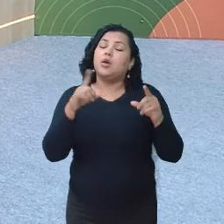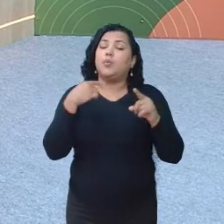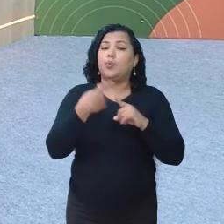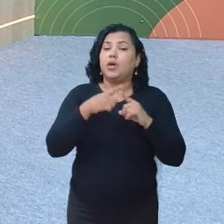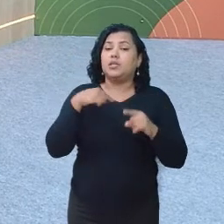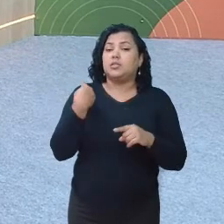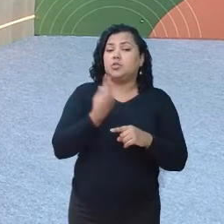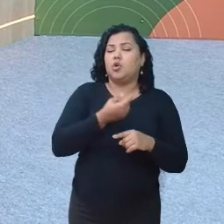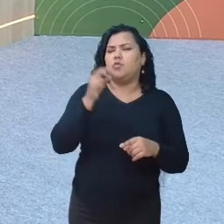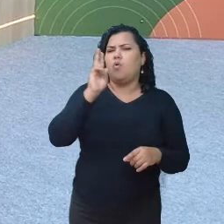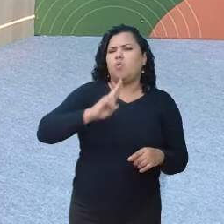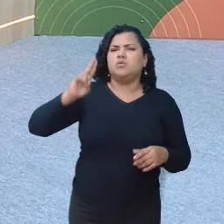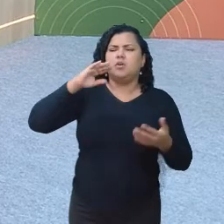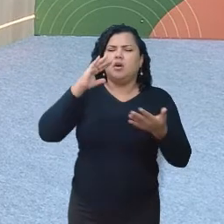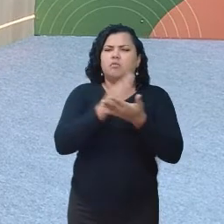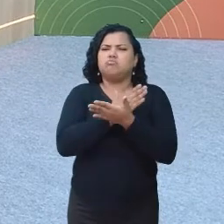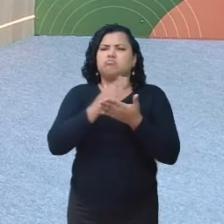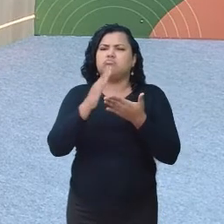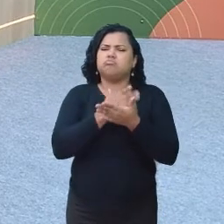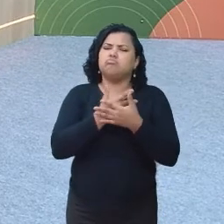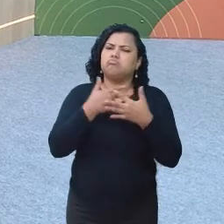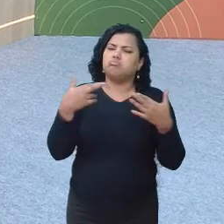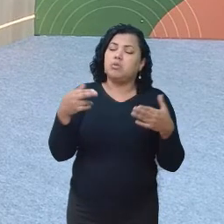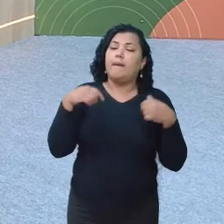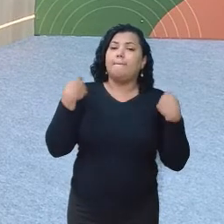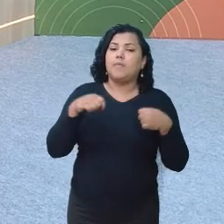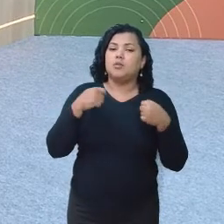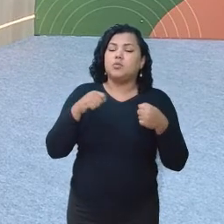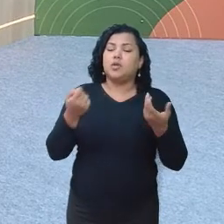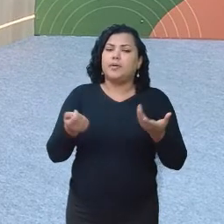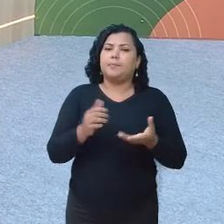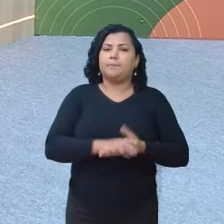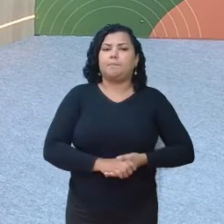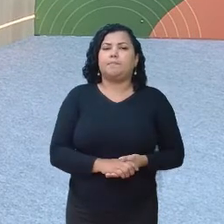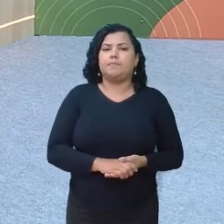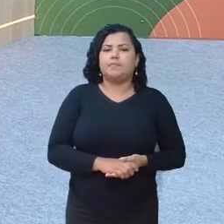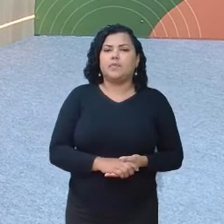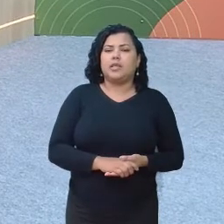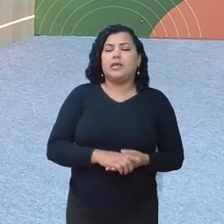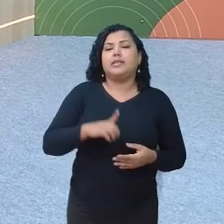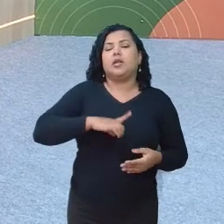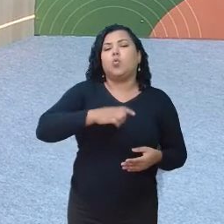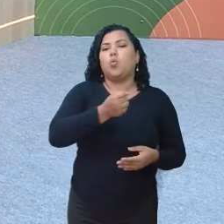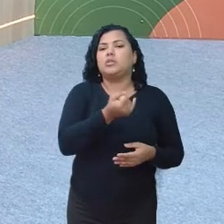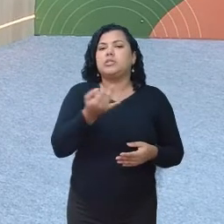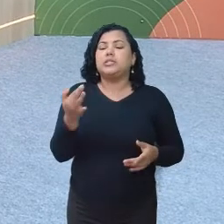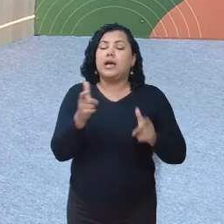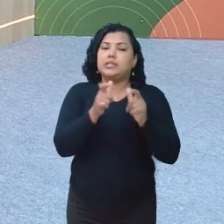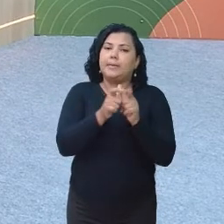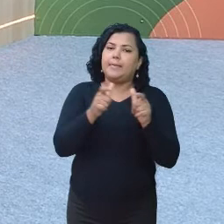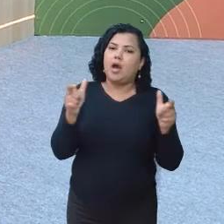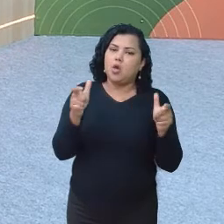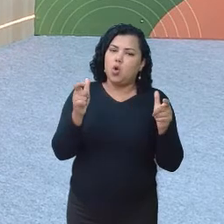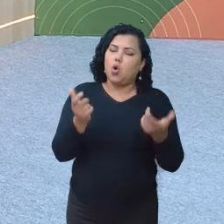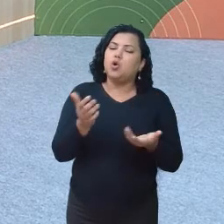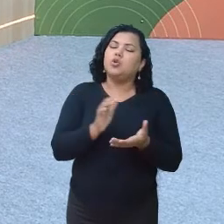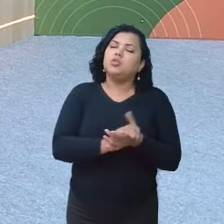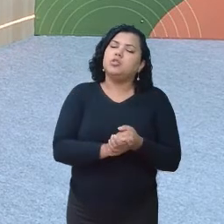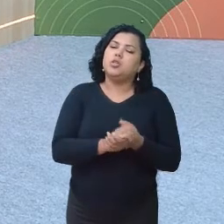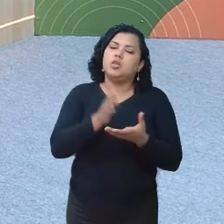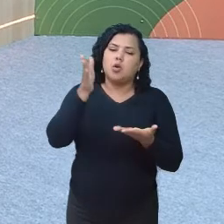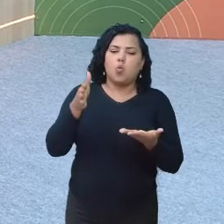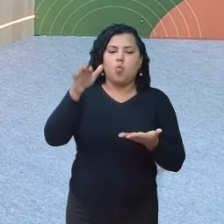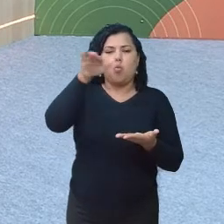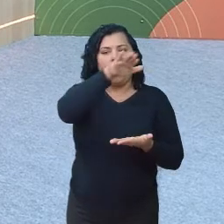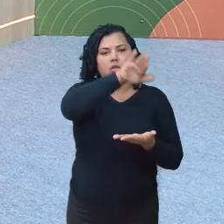algumas aplicações, a gente utilize aplicações que sirvam para uma quantidade maior de quadriláteros que eu tenha